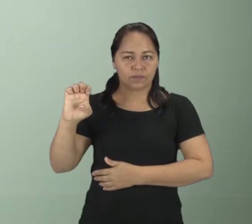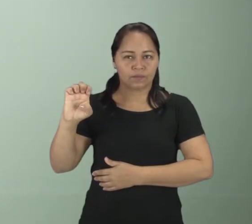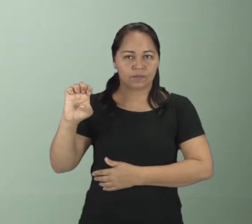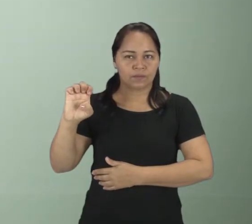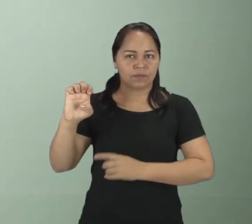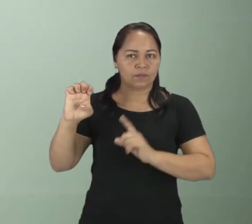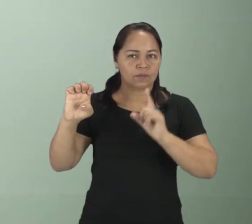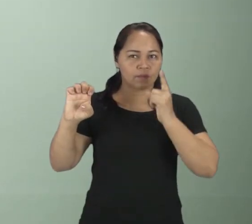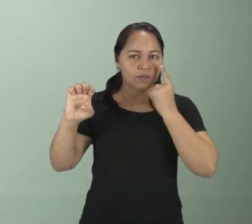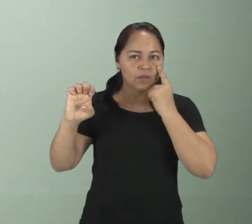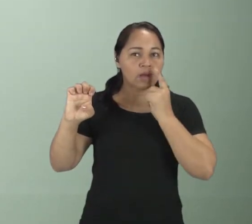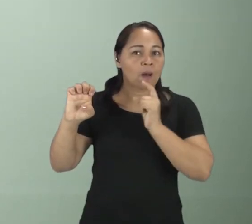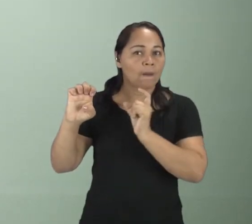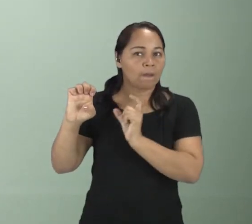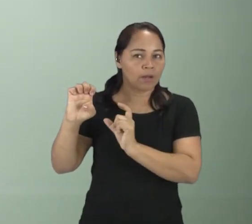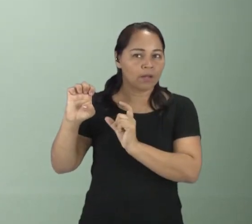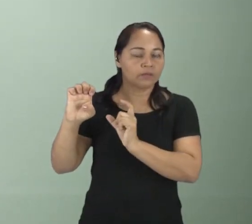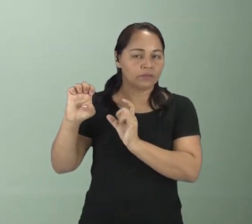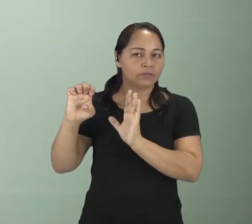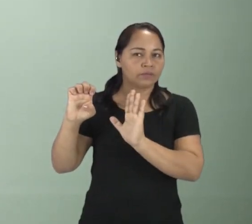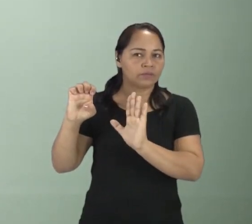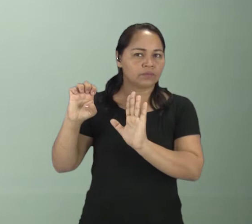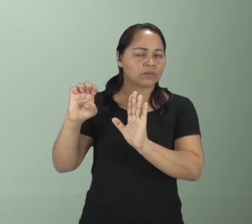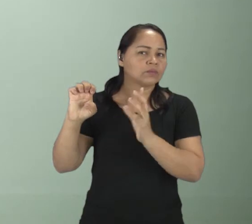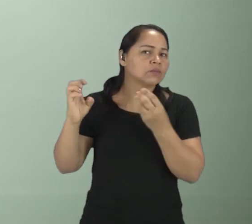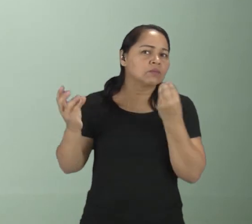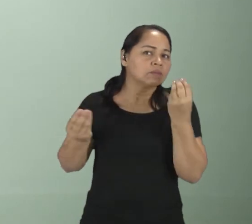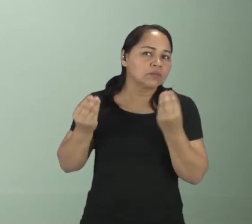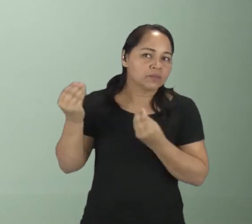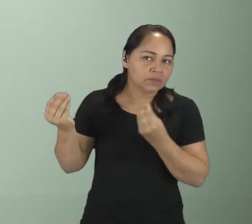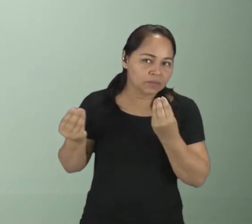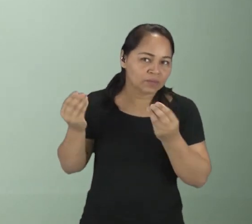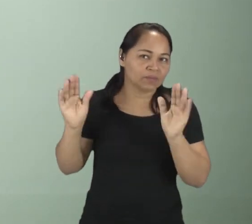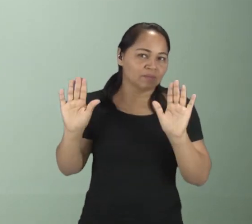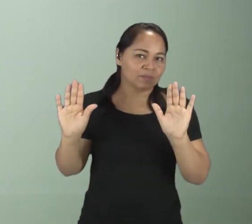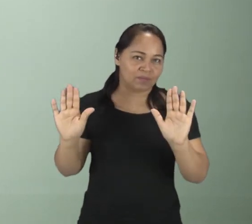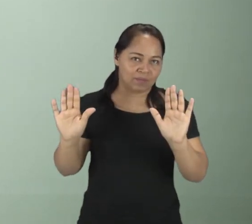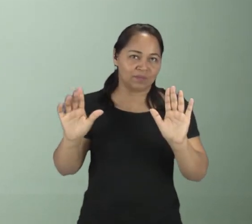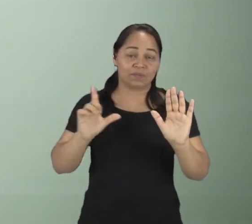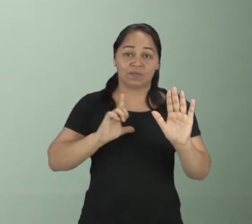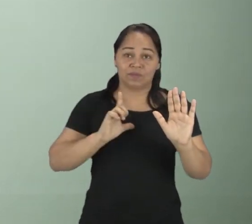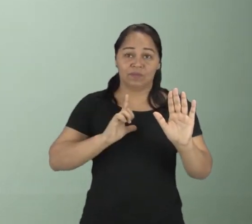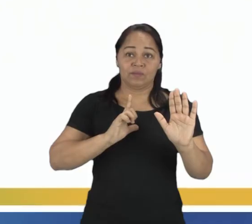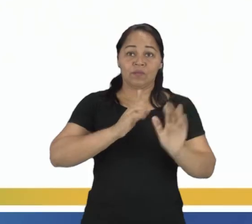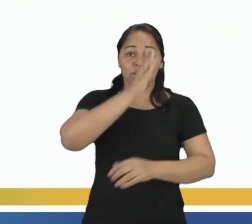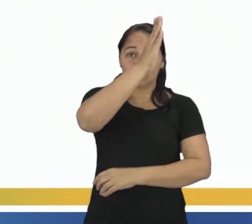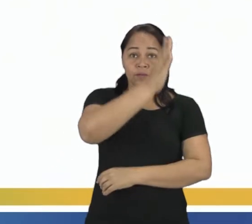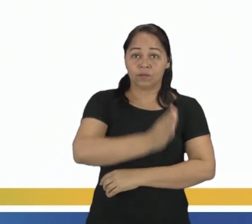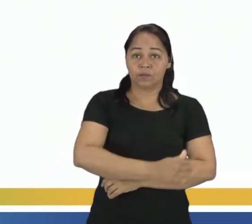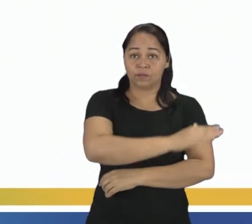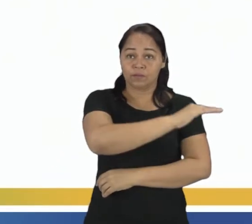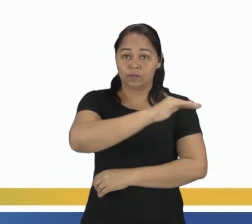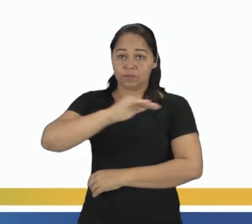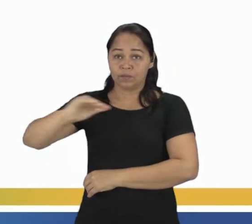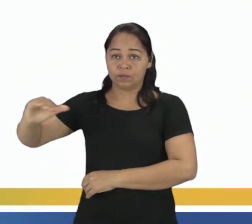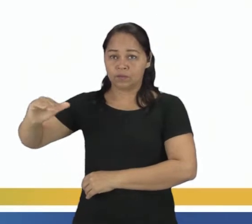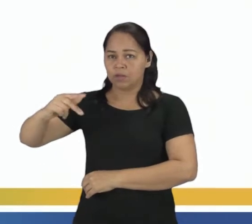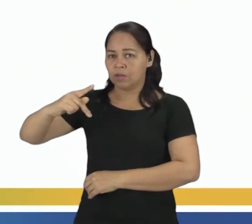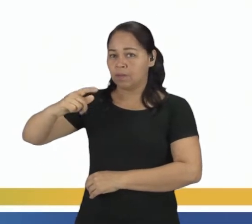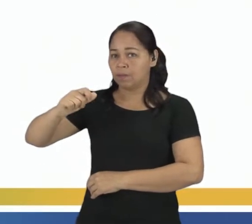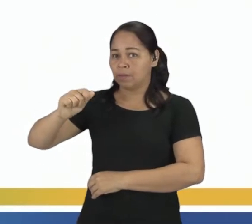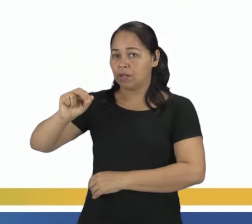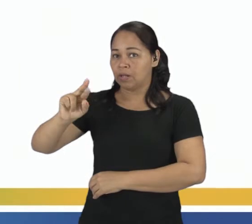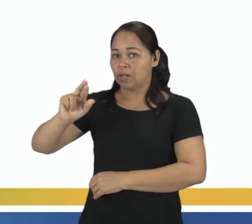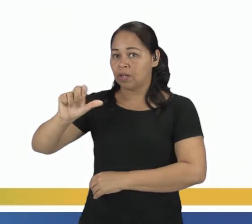ok? Então vejamos, o que vem a ser o vértice de uma função de segundo grau? O vértice da parábola ele corresponde ao